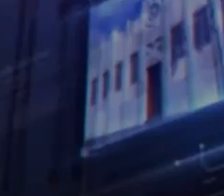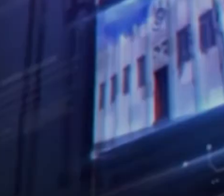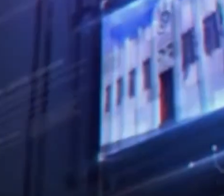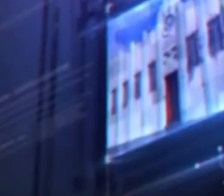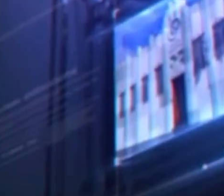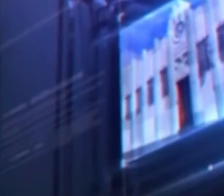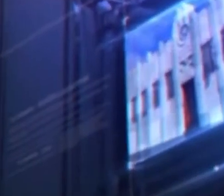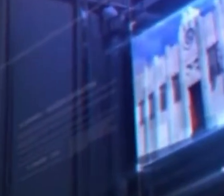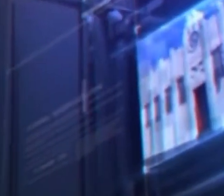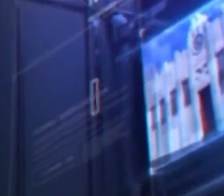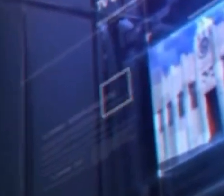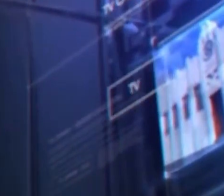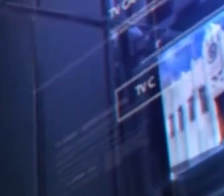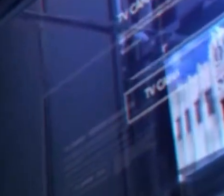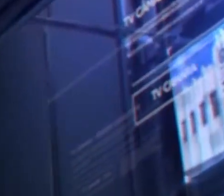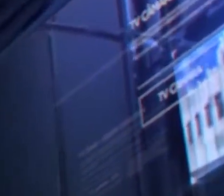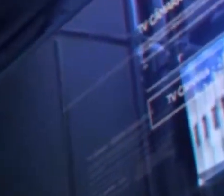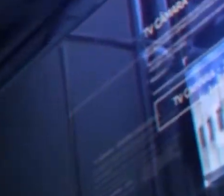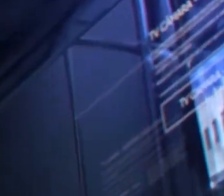To